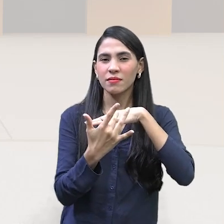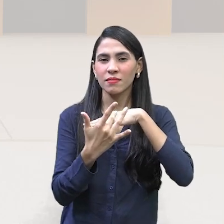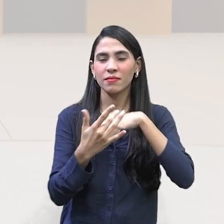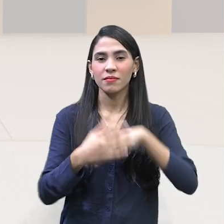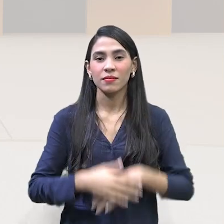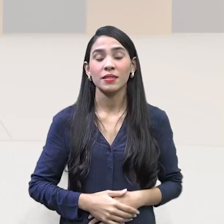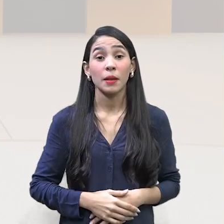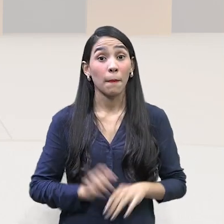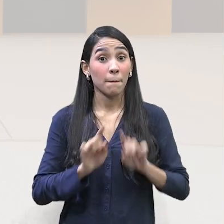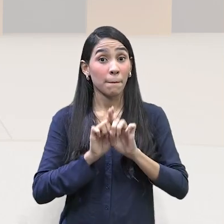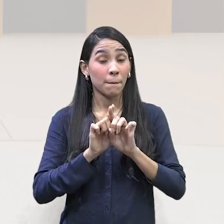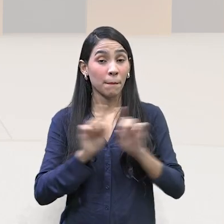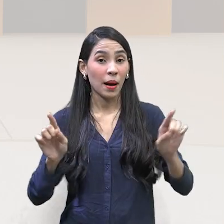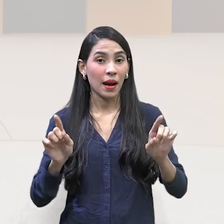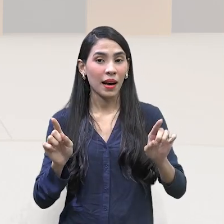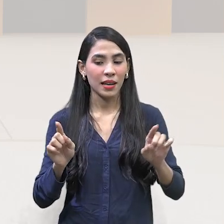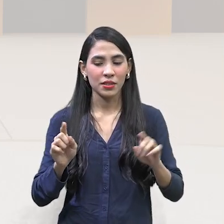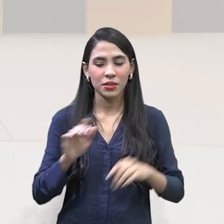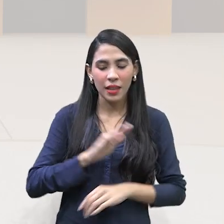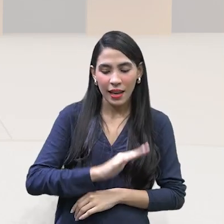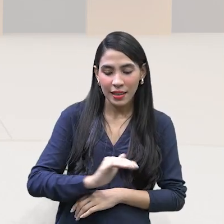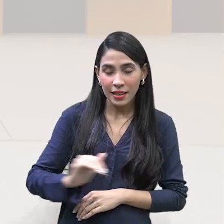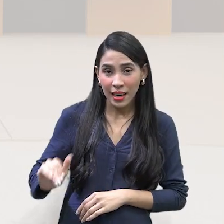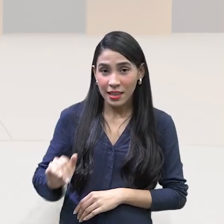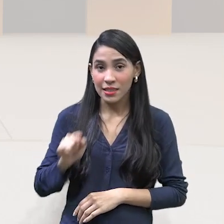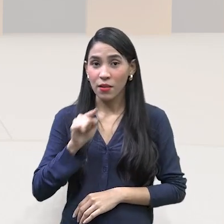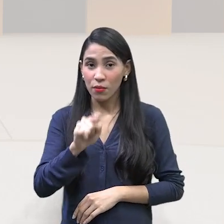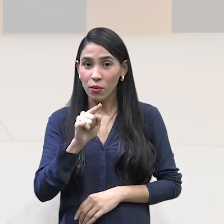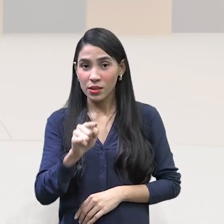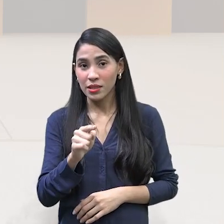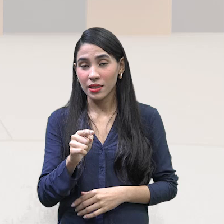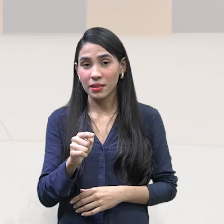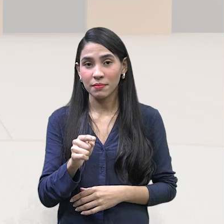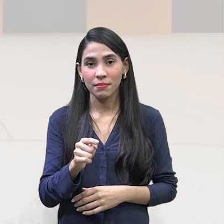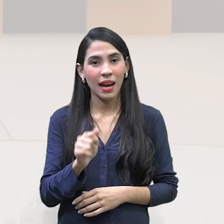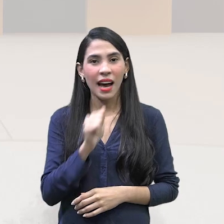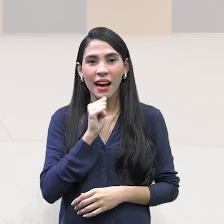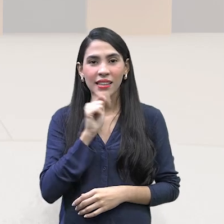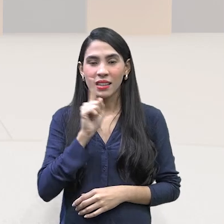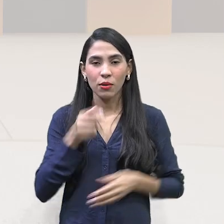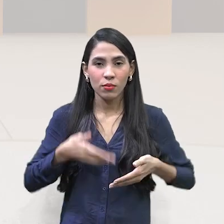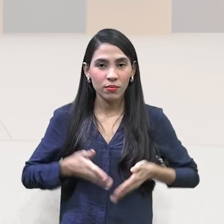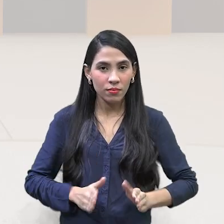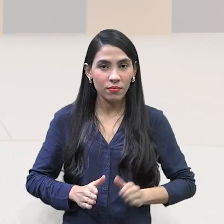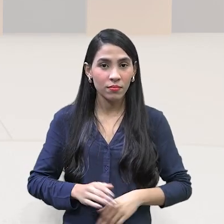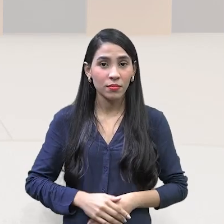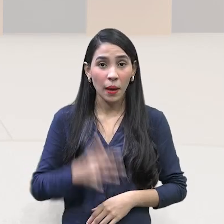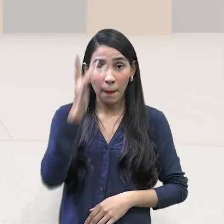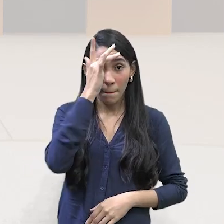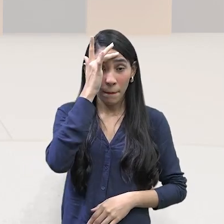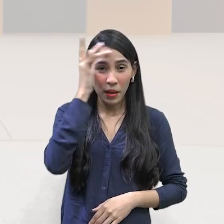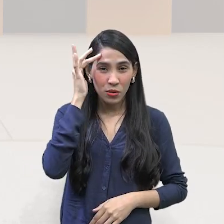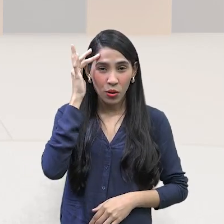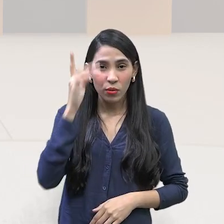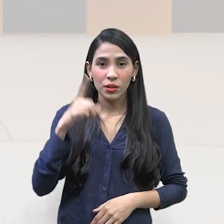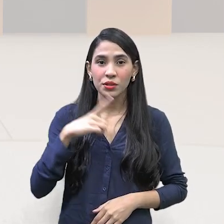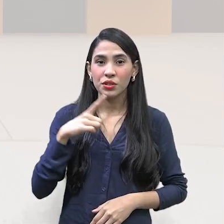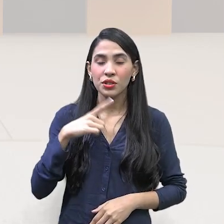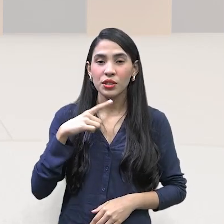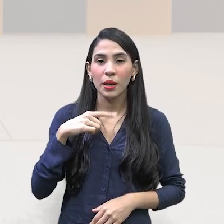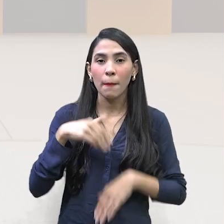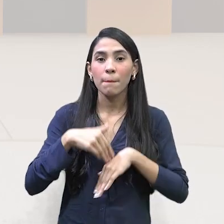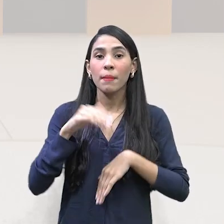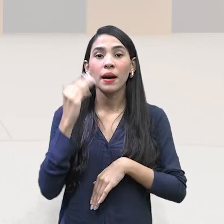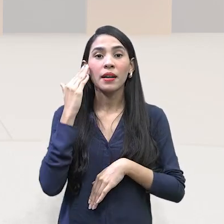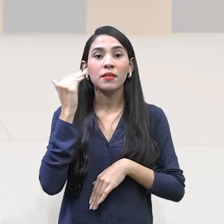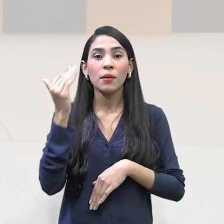sociais, mas daí, quando nós éramos crianças, e vocês com certeza não eram nascidos ainda, quem estava na moda, quem fazia sucesso? Quem tinha o